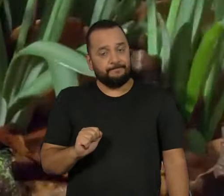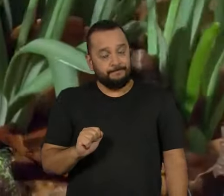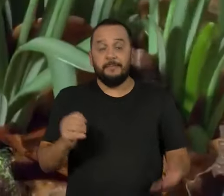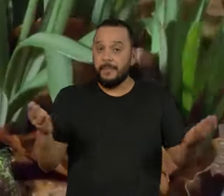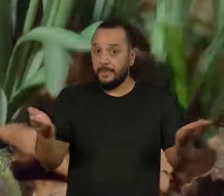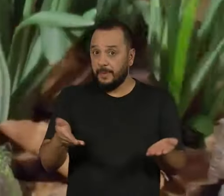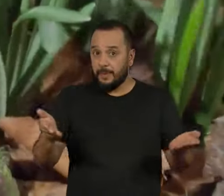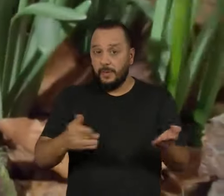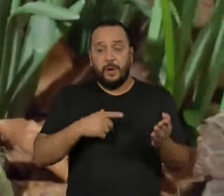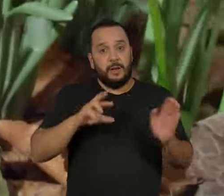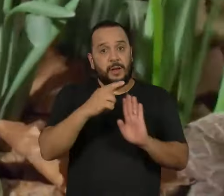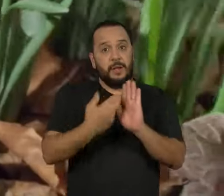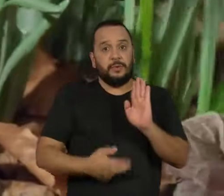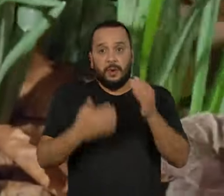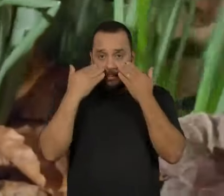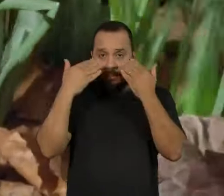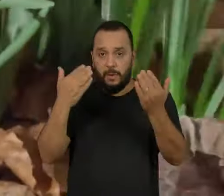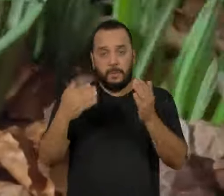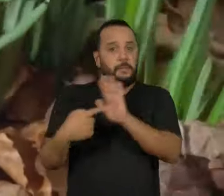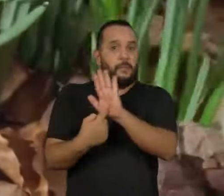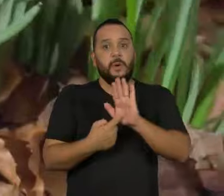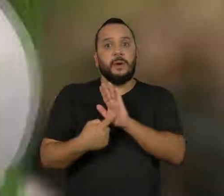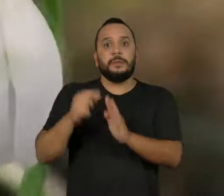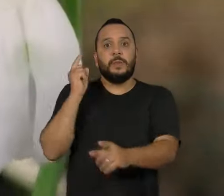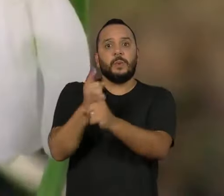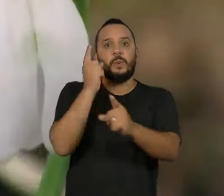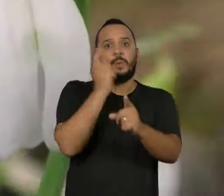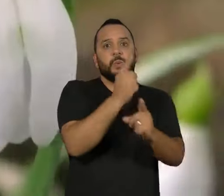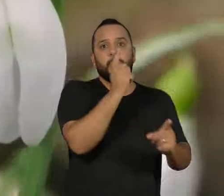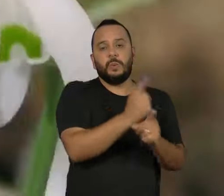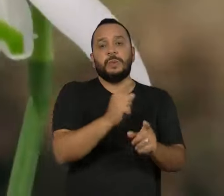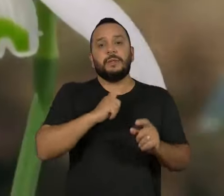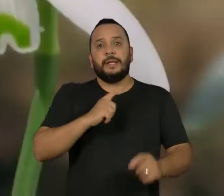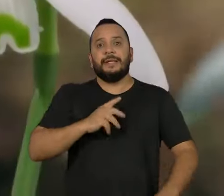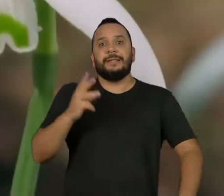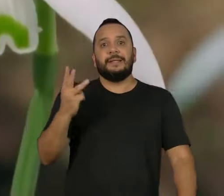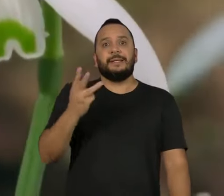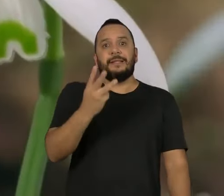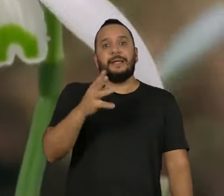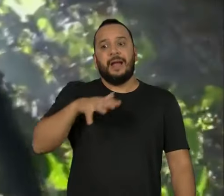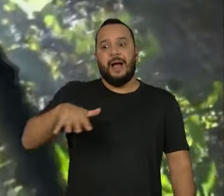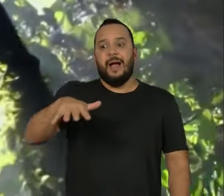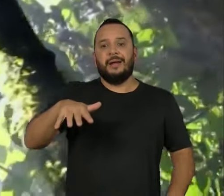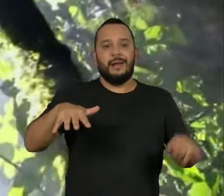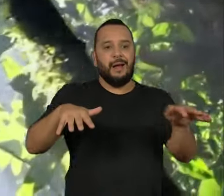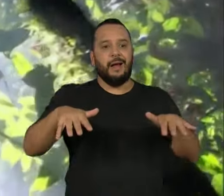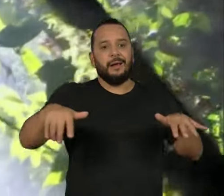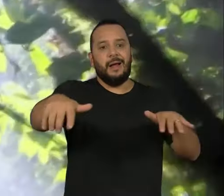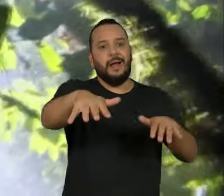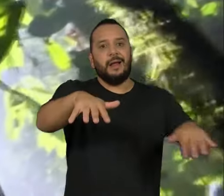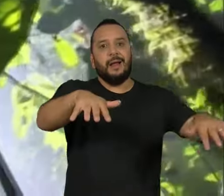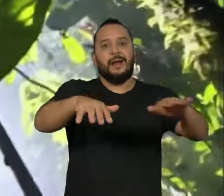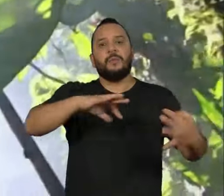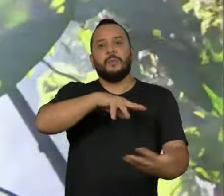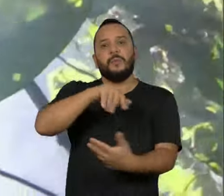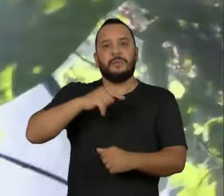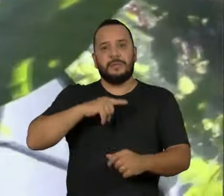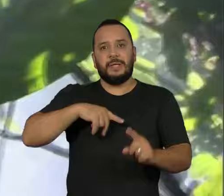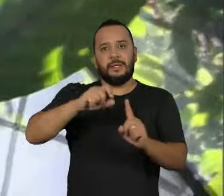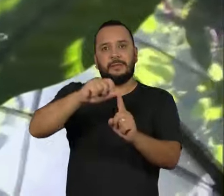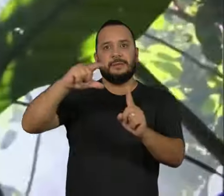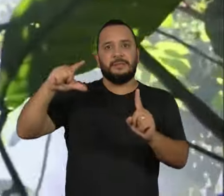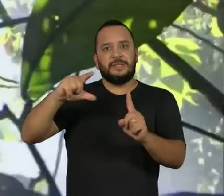Agora, um relatório revela que foram localizadas 33 áreas no mundo com uma rica diversidade de espécies da flora